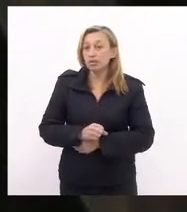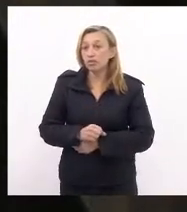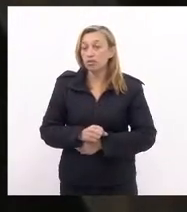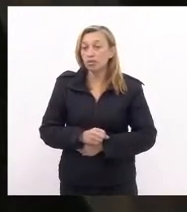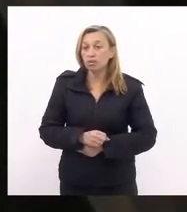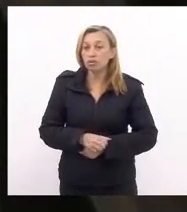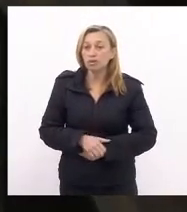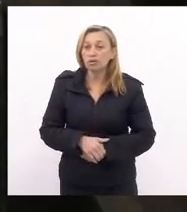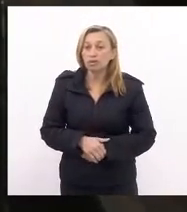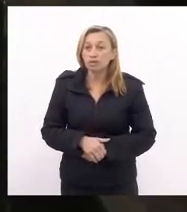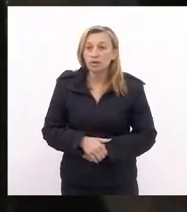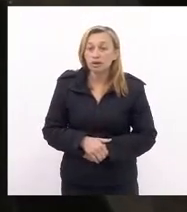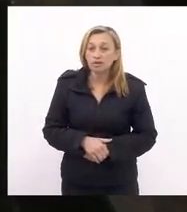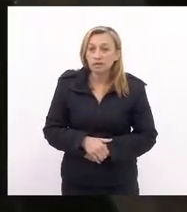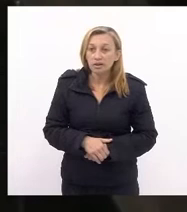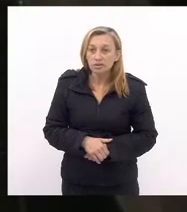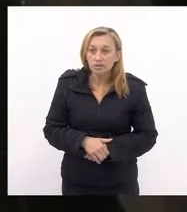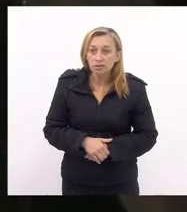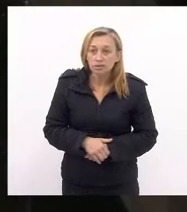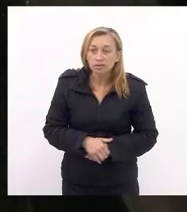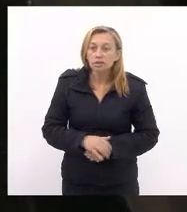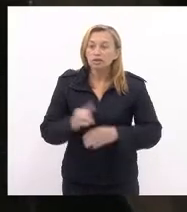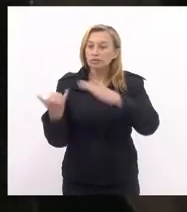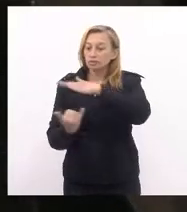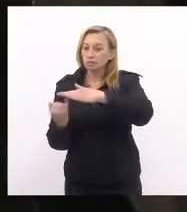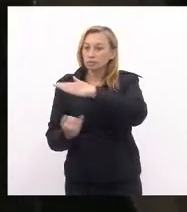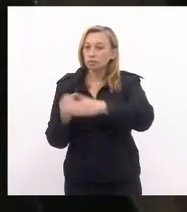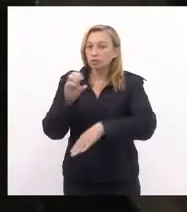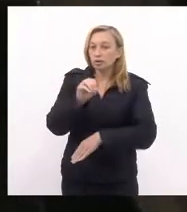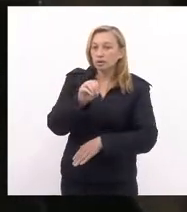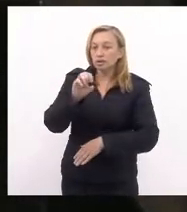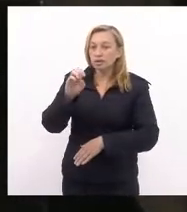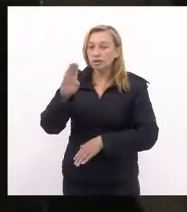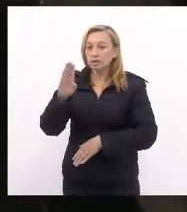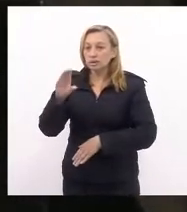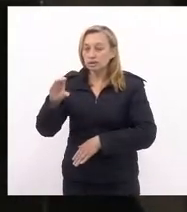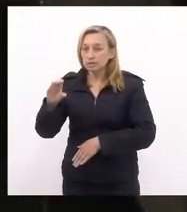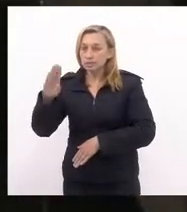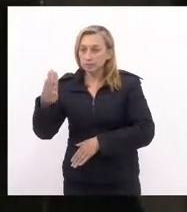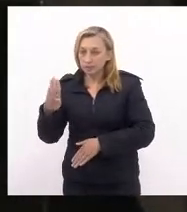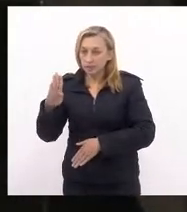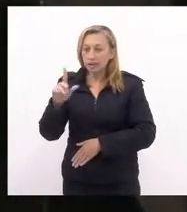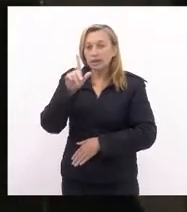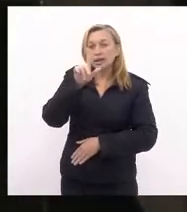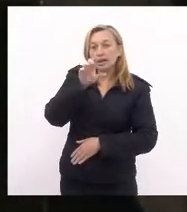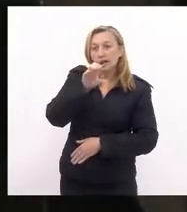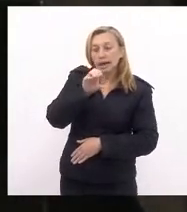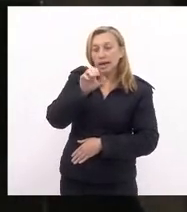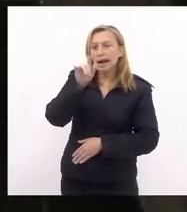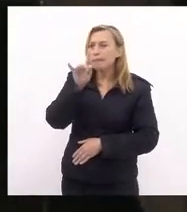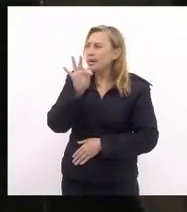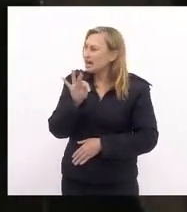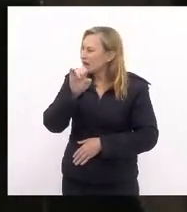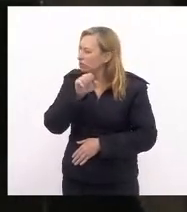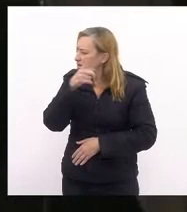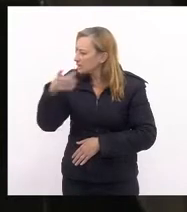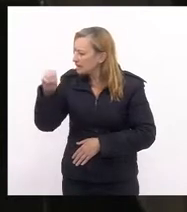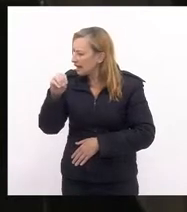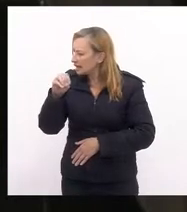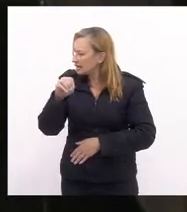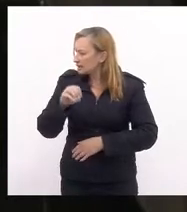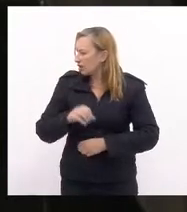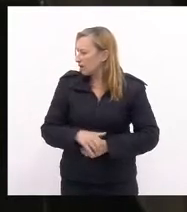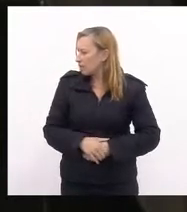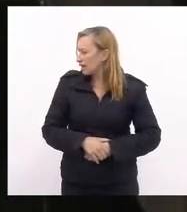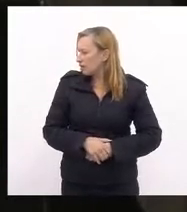Está acontecendo uma coisa diferente com a instituição OCB, Ordem dos Capelães do Brasil. a nossa presidente também,